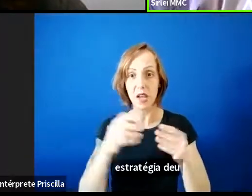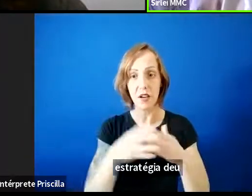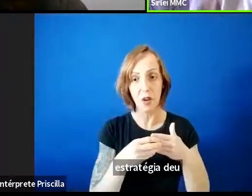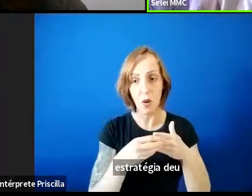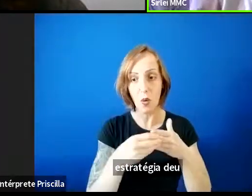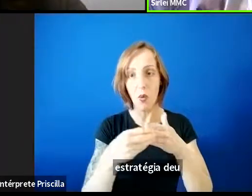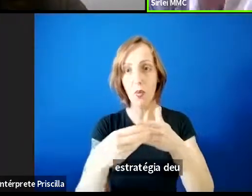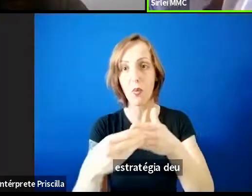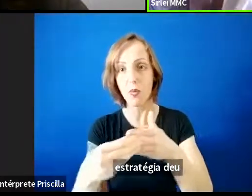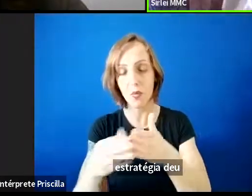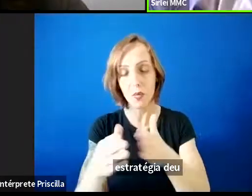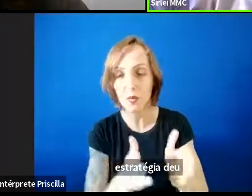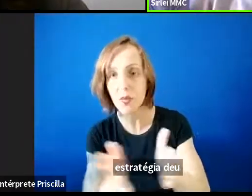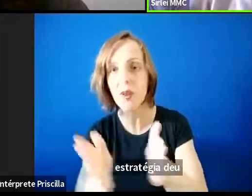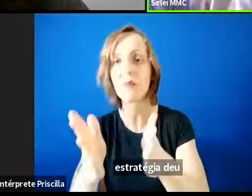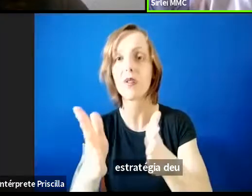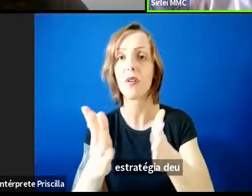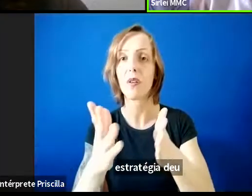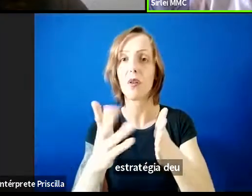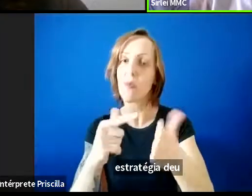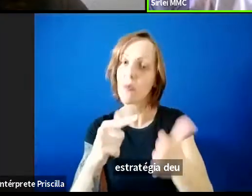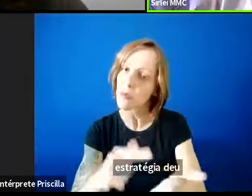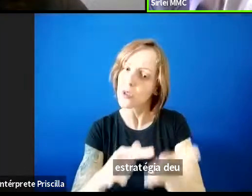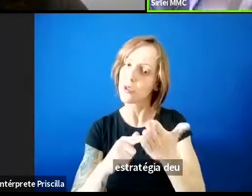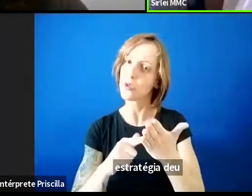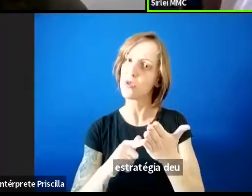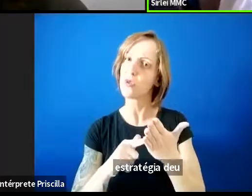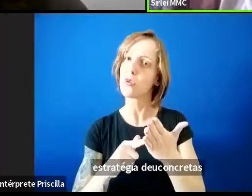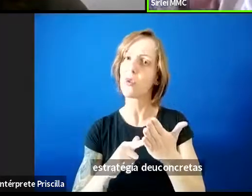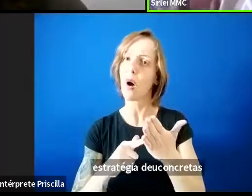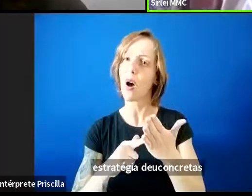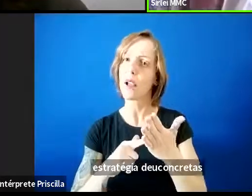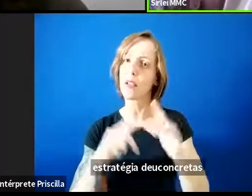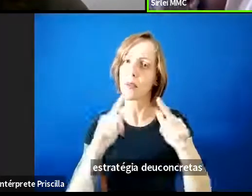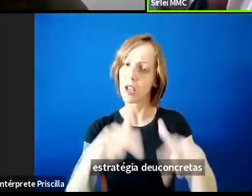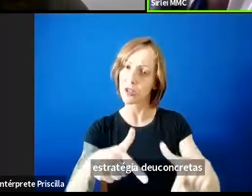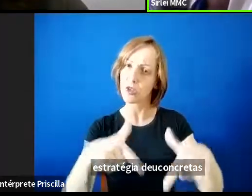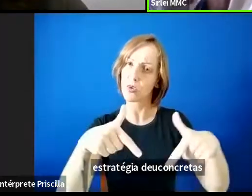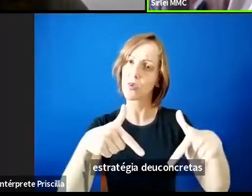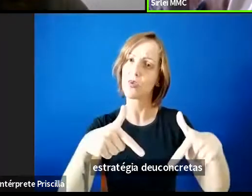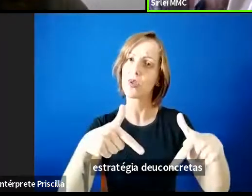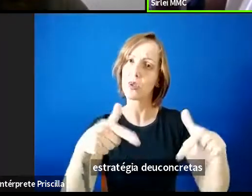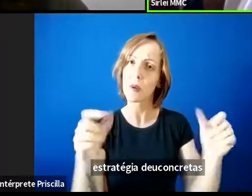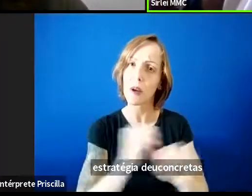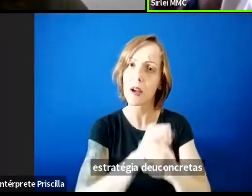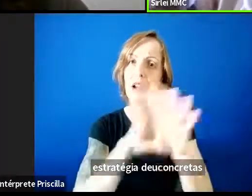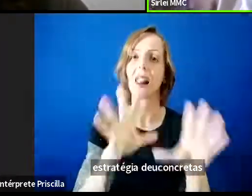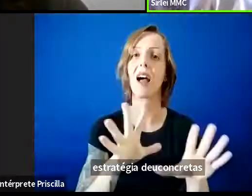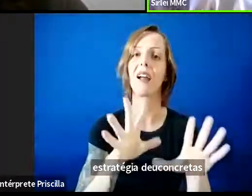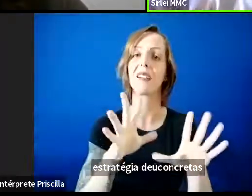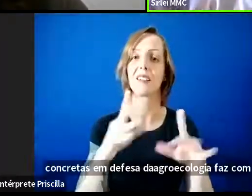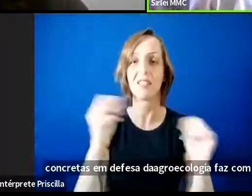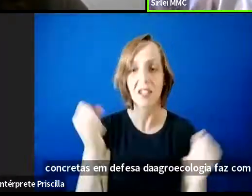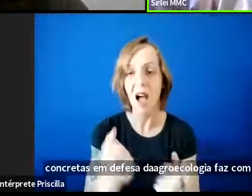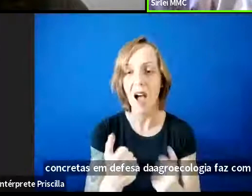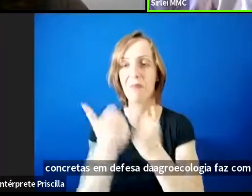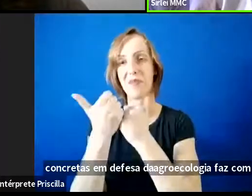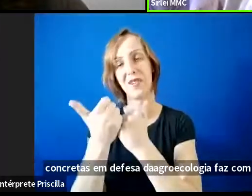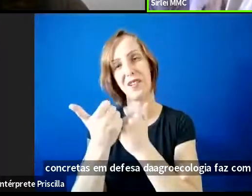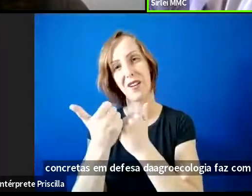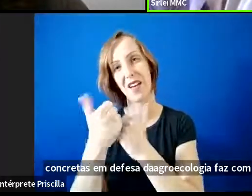ações concretas em defesa da agroecologia, faz com que a gente trabalhe as